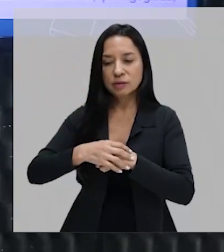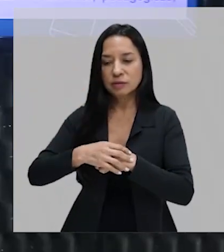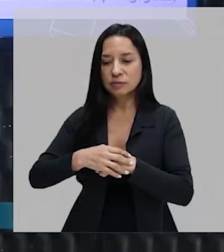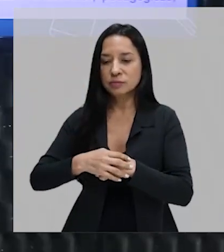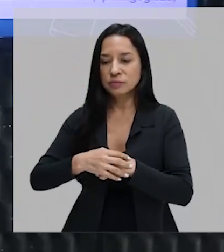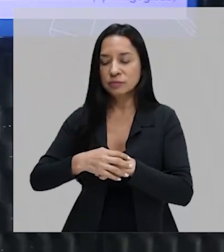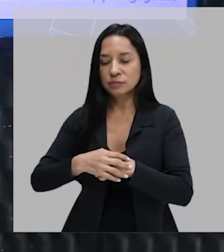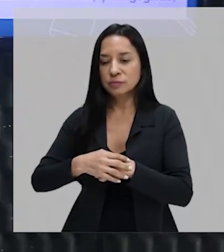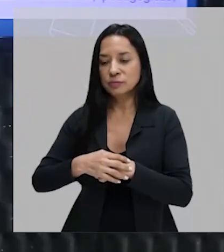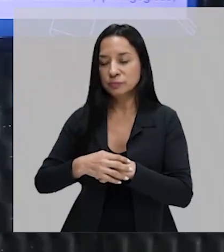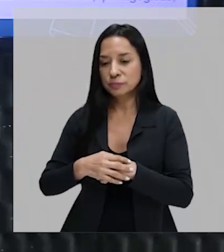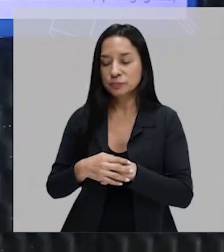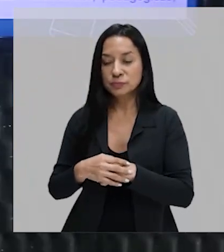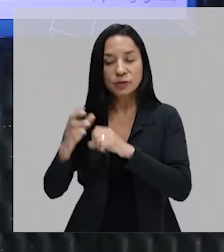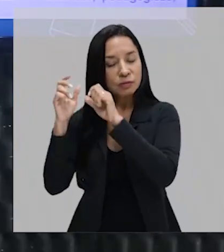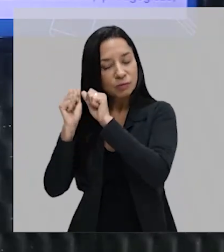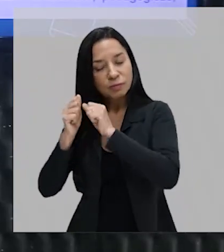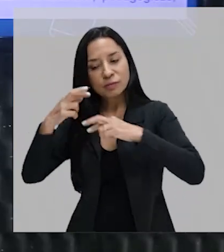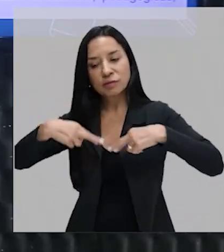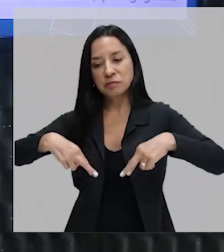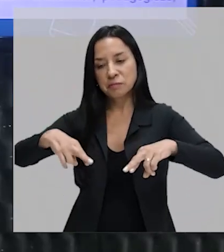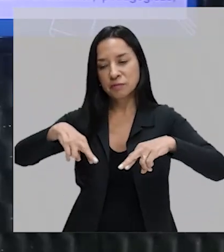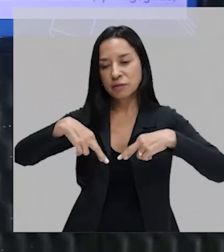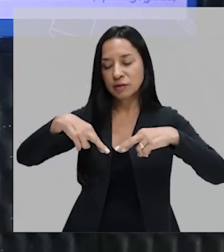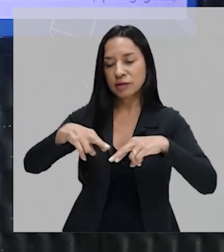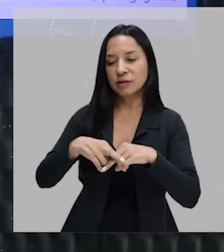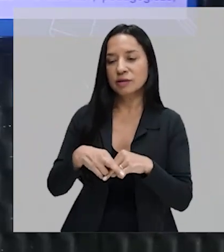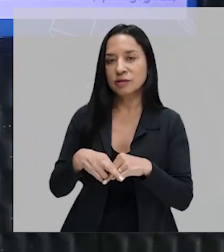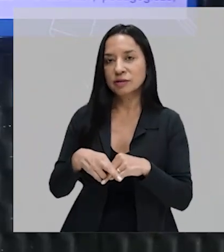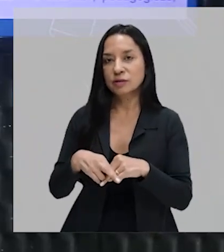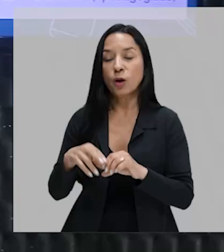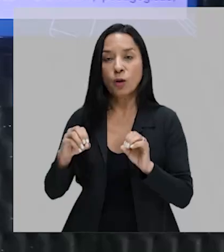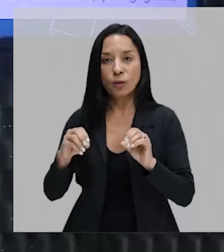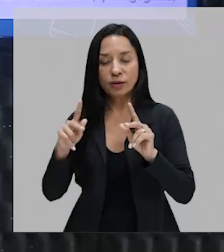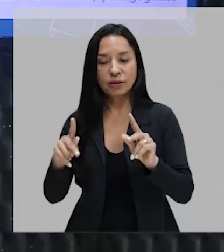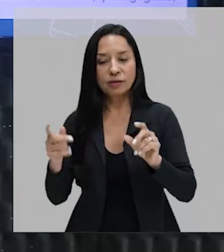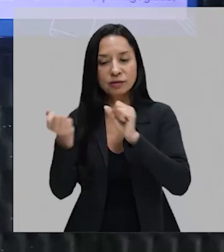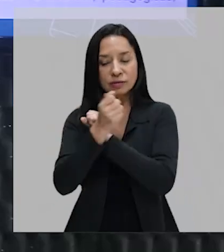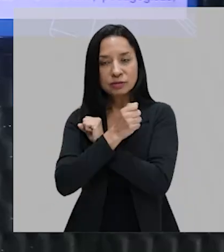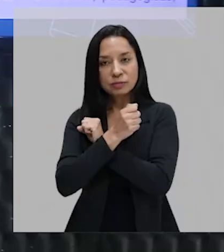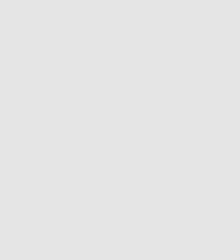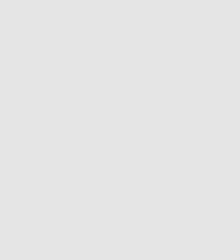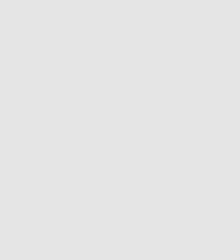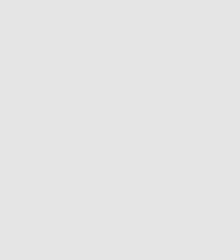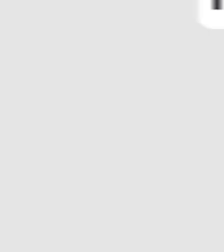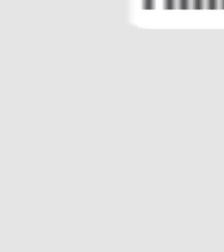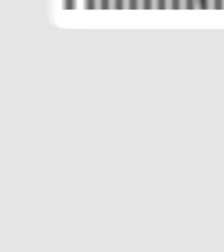comer mandioca. Ok, galerinha? Um grande abraço e até o próximo encontro.